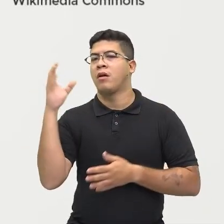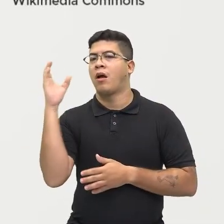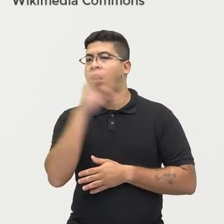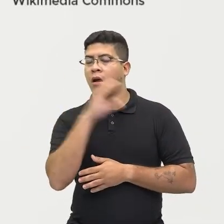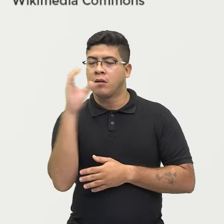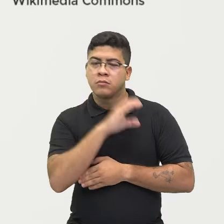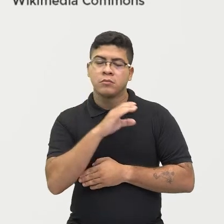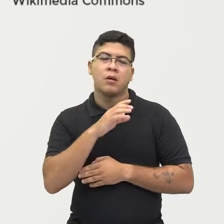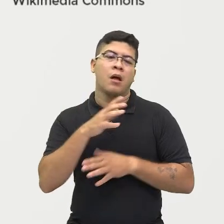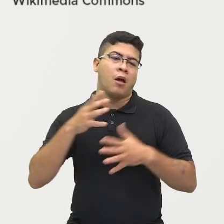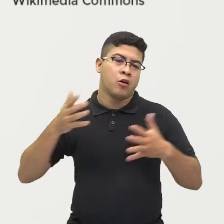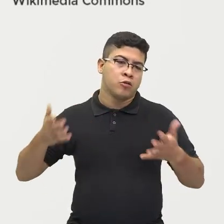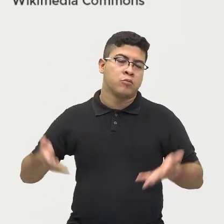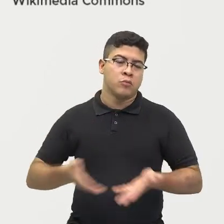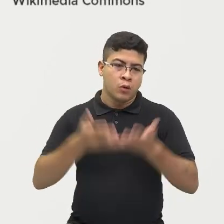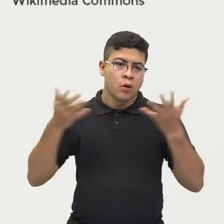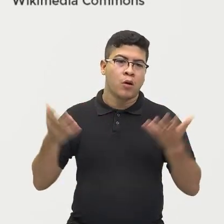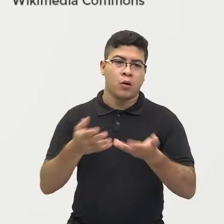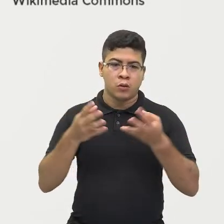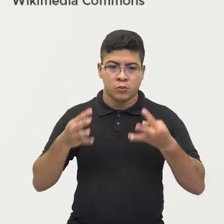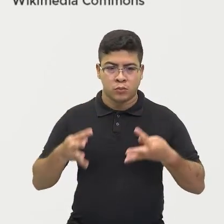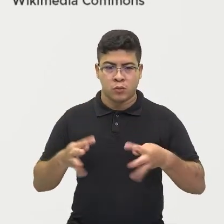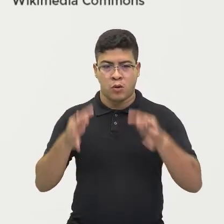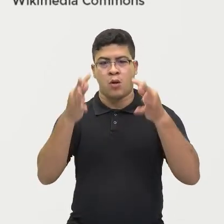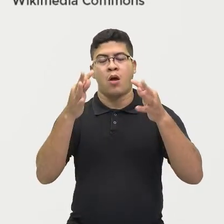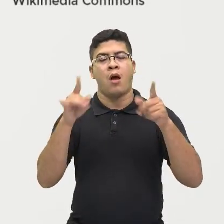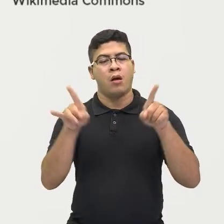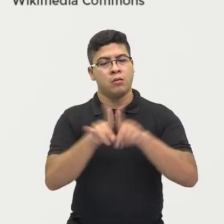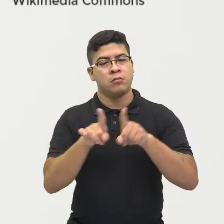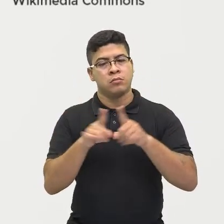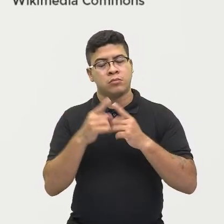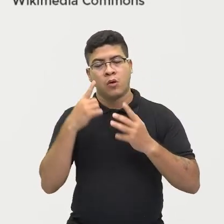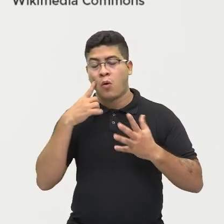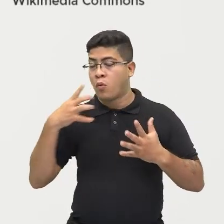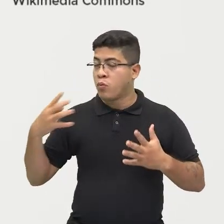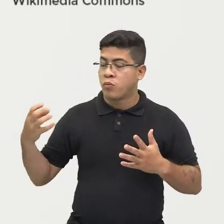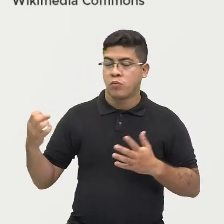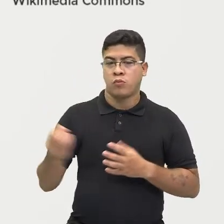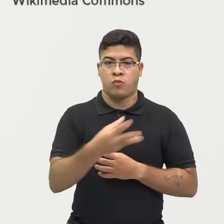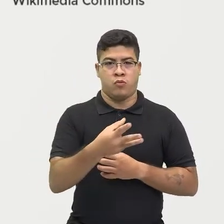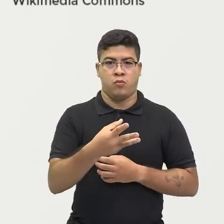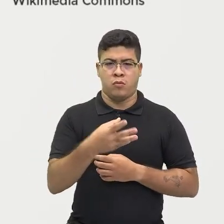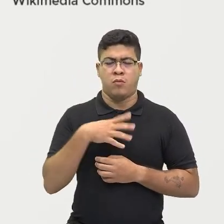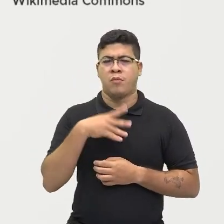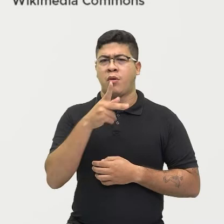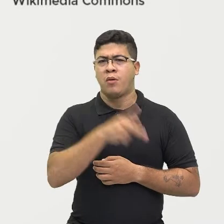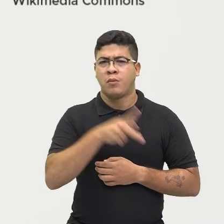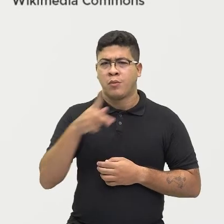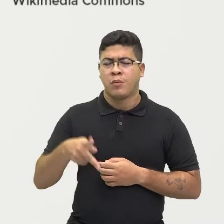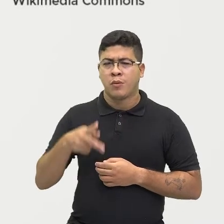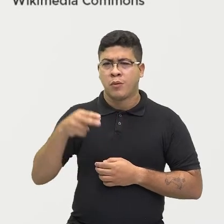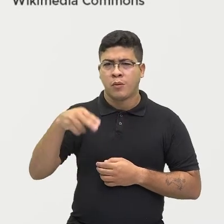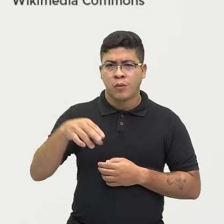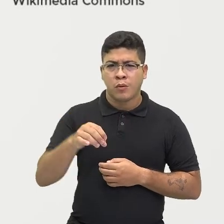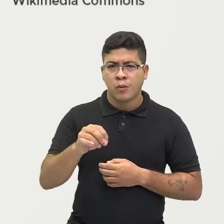vai exaltar a tecnologia, vai exaltar o novo. Professor, o novo,